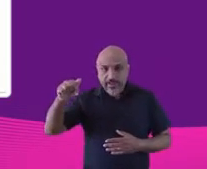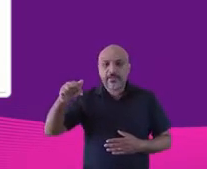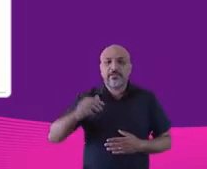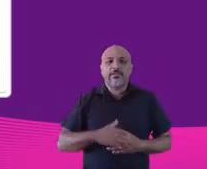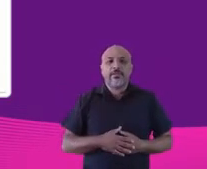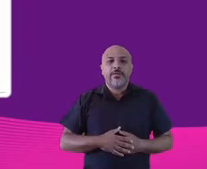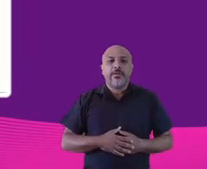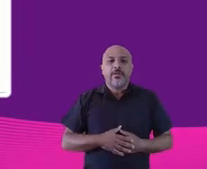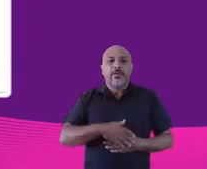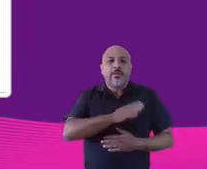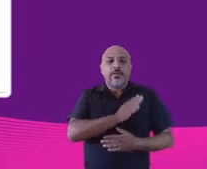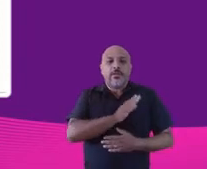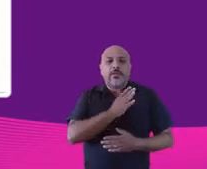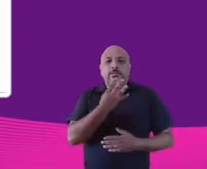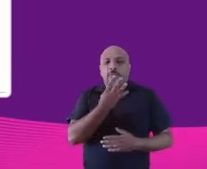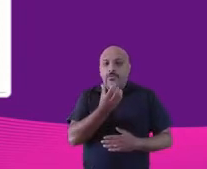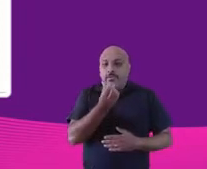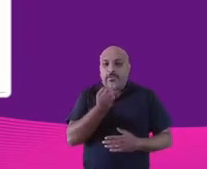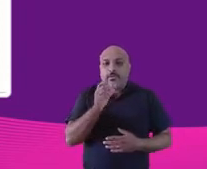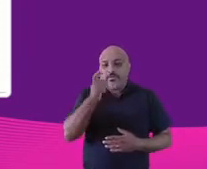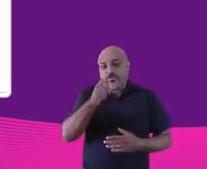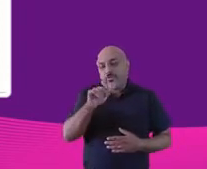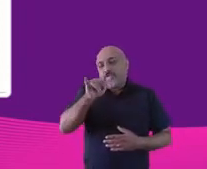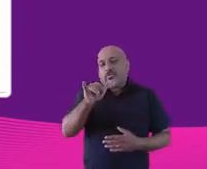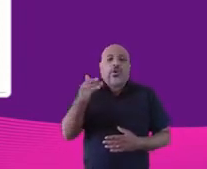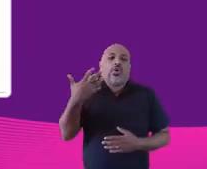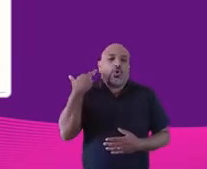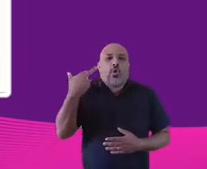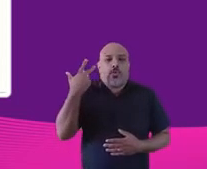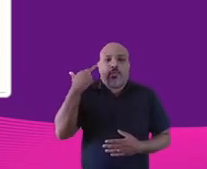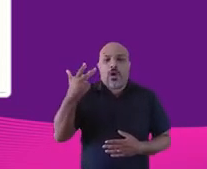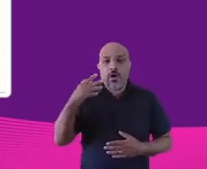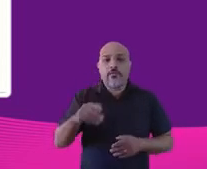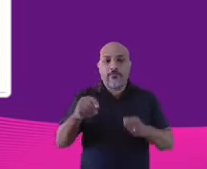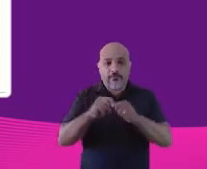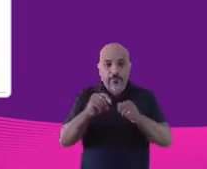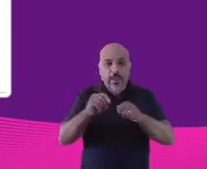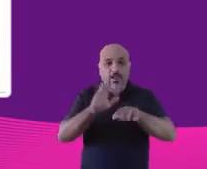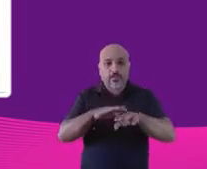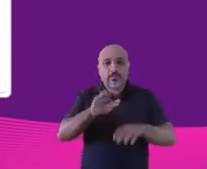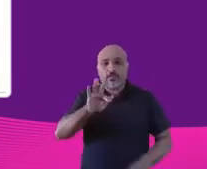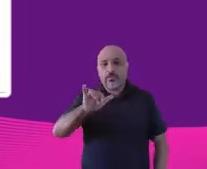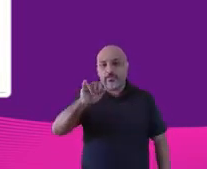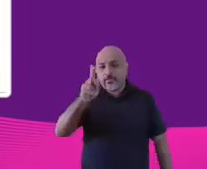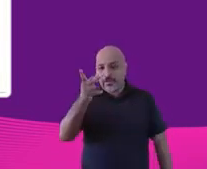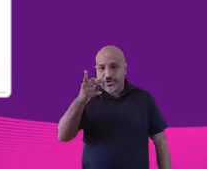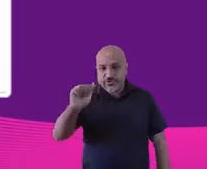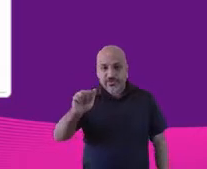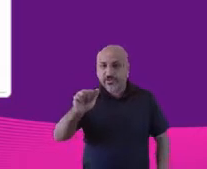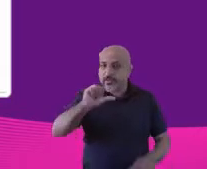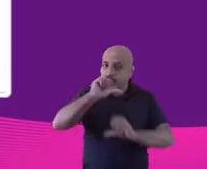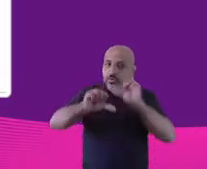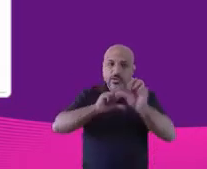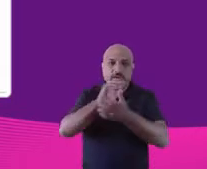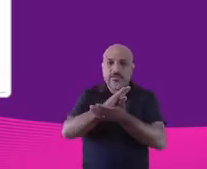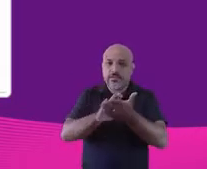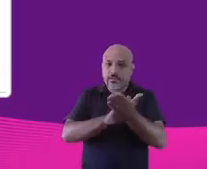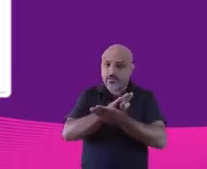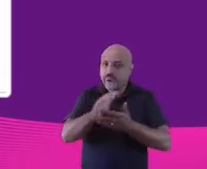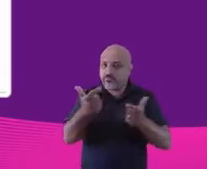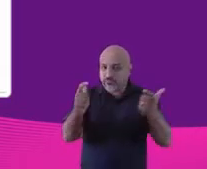normal. A gente conseguiu fazer o FISH sem alteração, e a imunohistoquímica